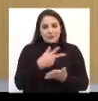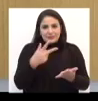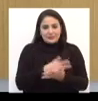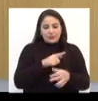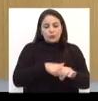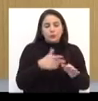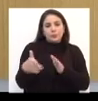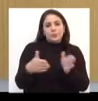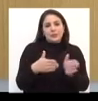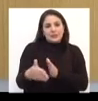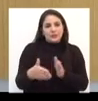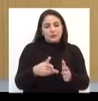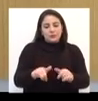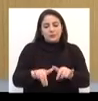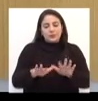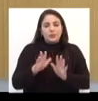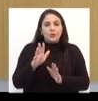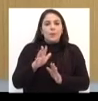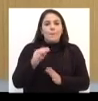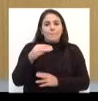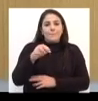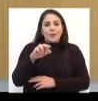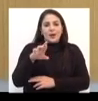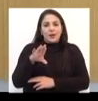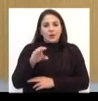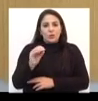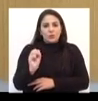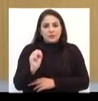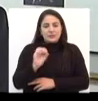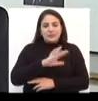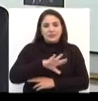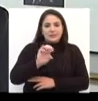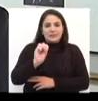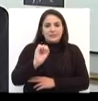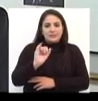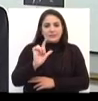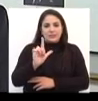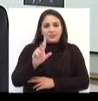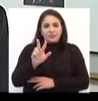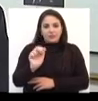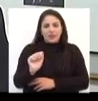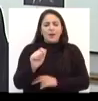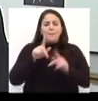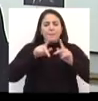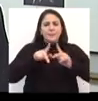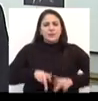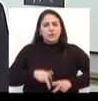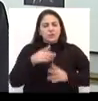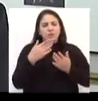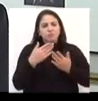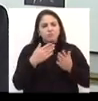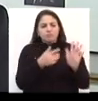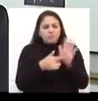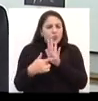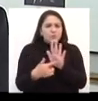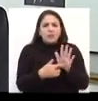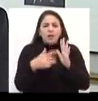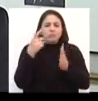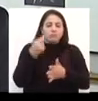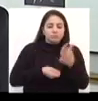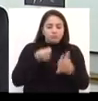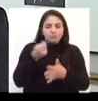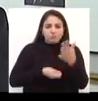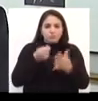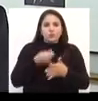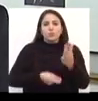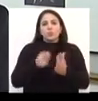aconteceu durante o grande expediente do vereador Marcos da Silva. Foram as pessoas que mostraram que toda luta